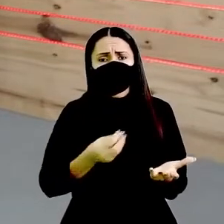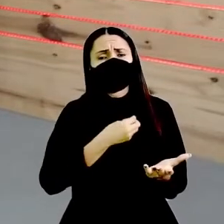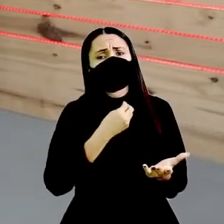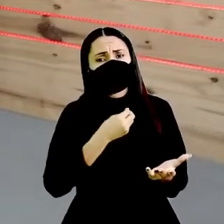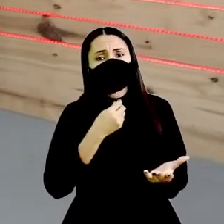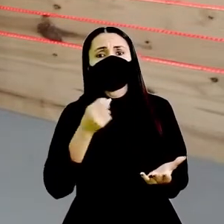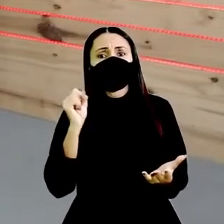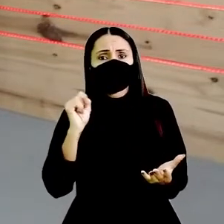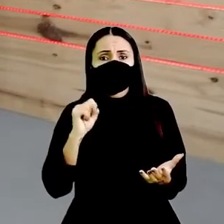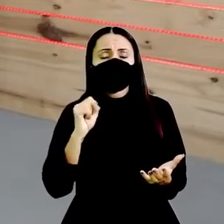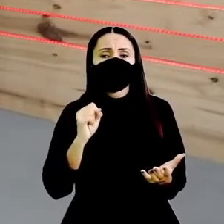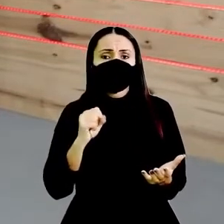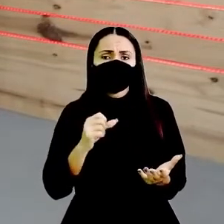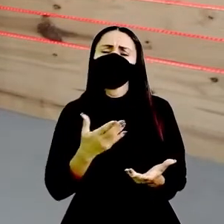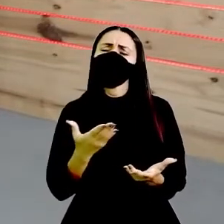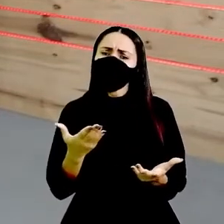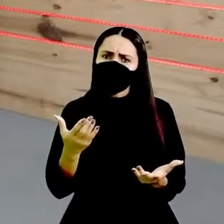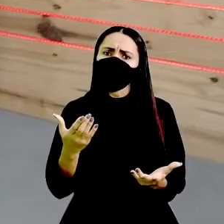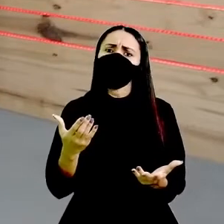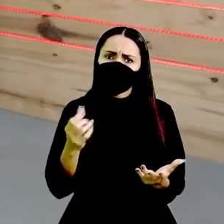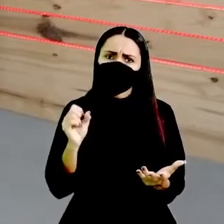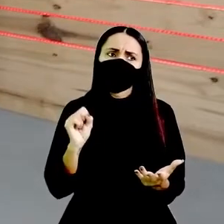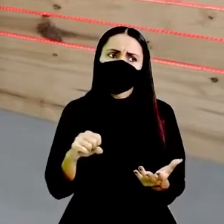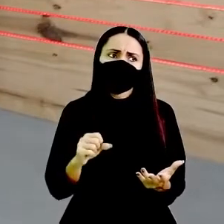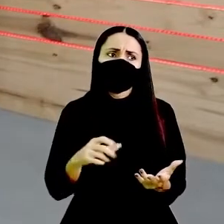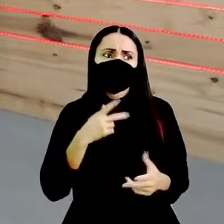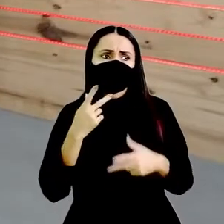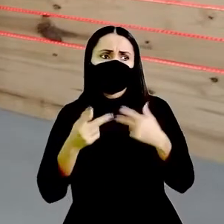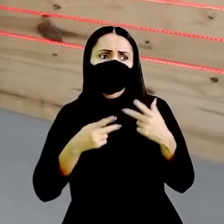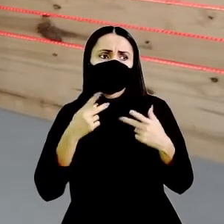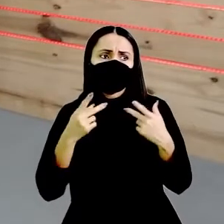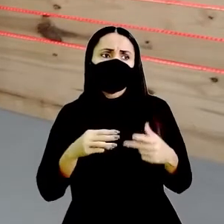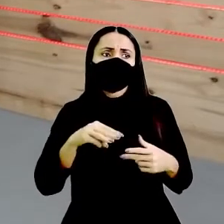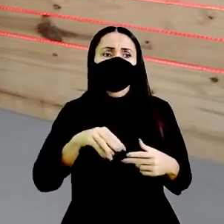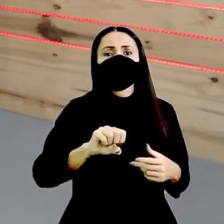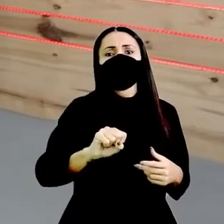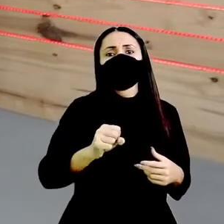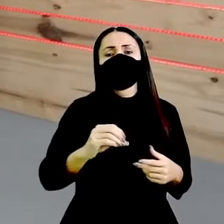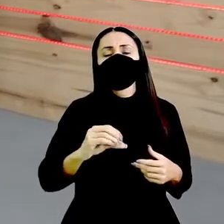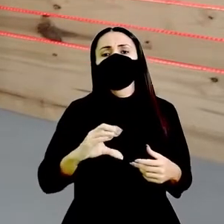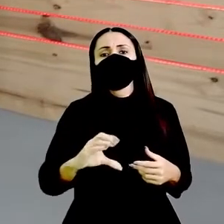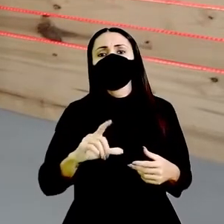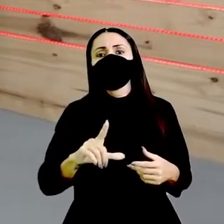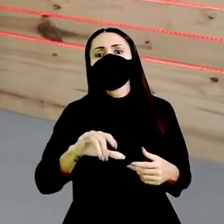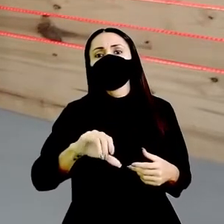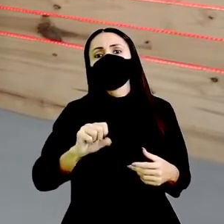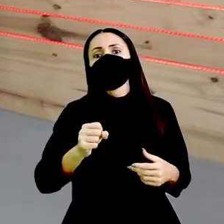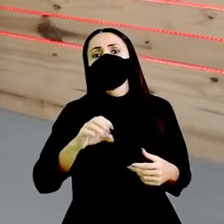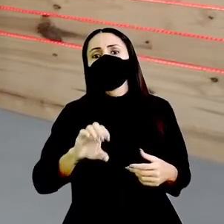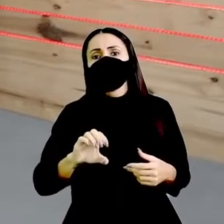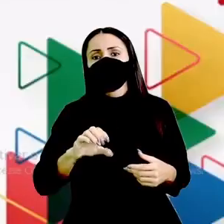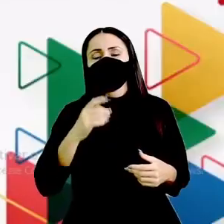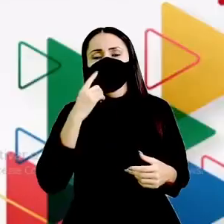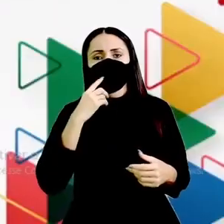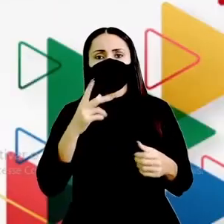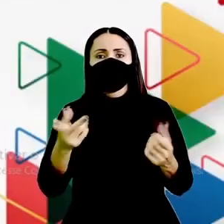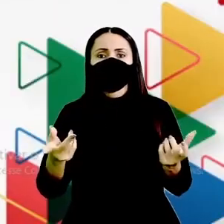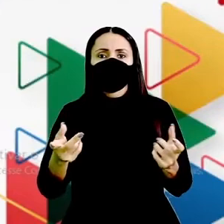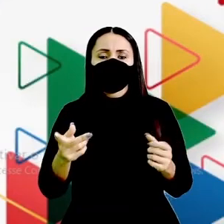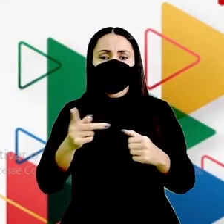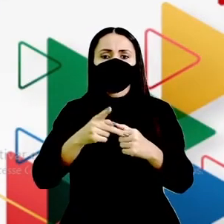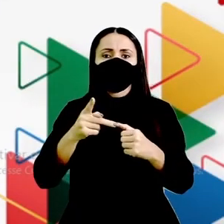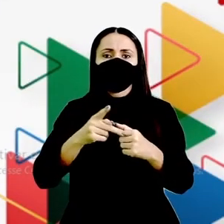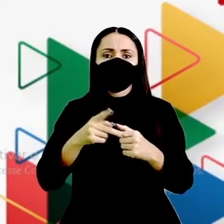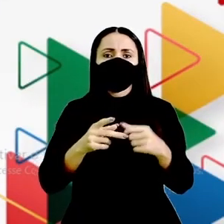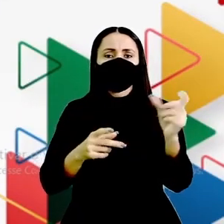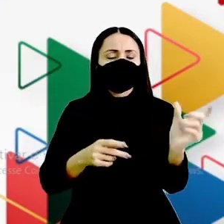Amaloía existe. Estamos falando de mesóclise. Pronome no meio do verbo. Obviamente, no português do Brasil, a gente vai ver isso